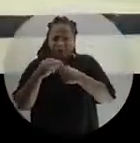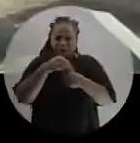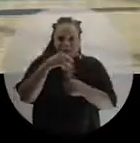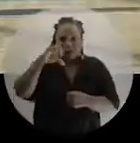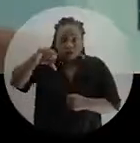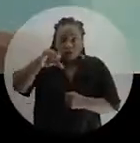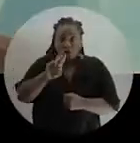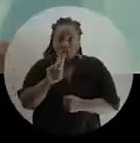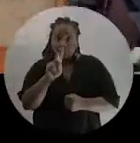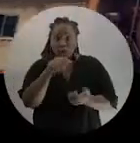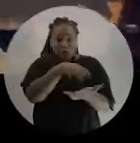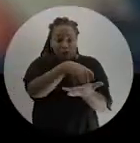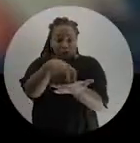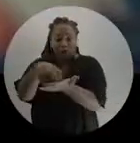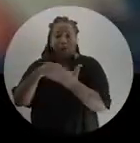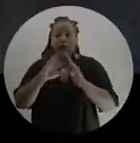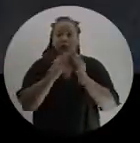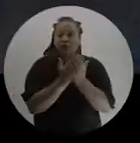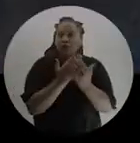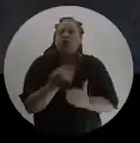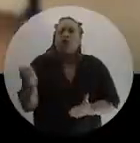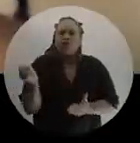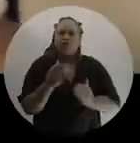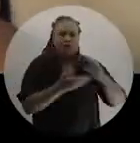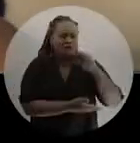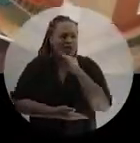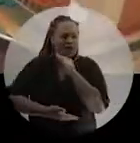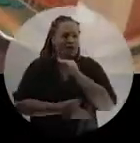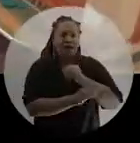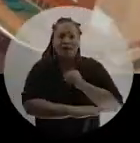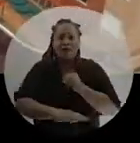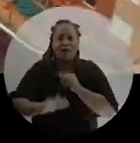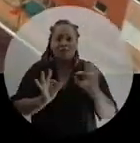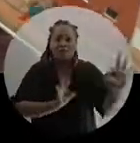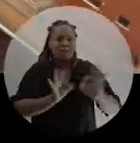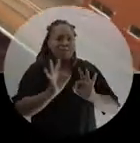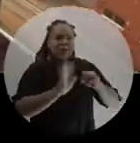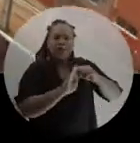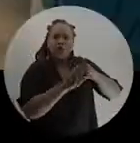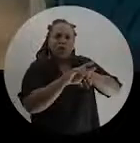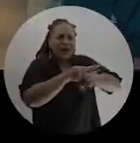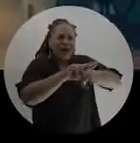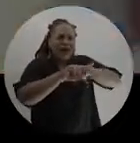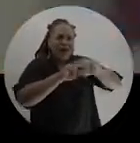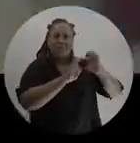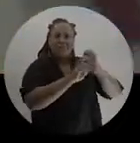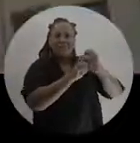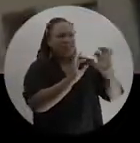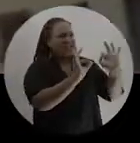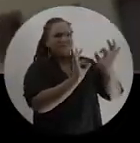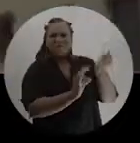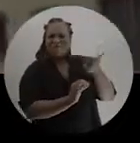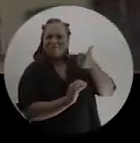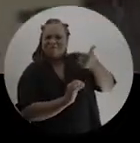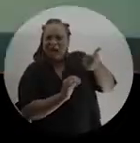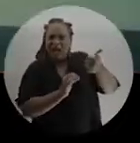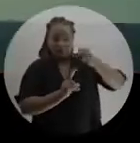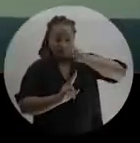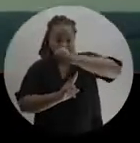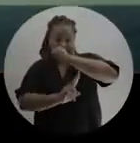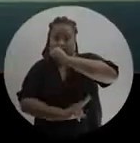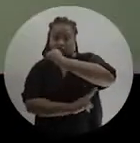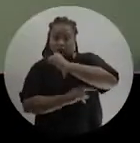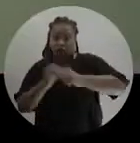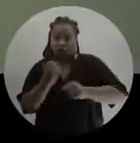municipal, 9 UPAs, escola, creche por menino, arruma tudo no Barro Branco, deixa a guerreira Zeferina massa,